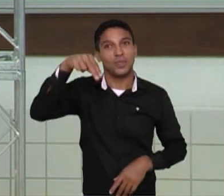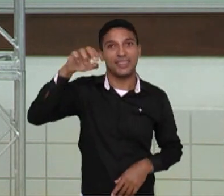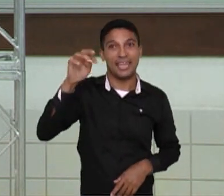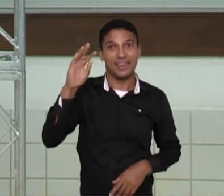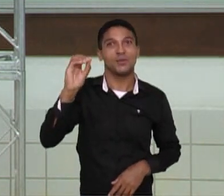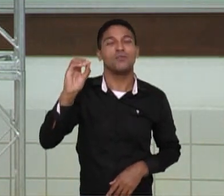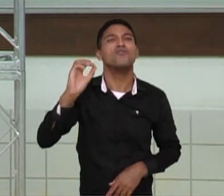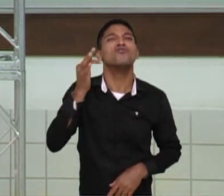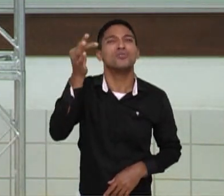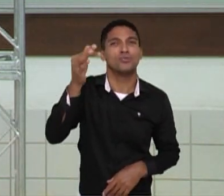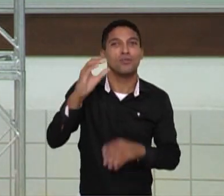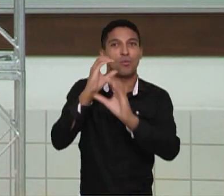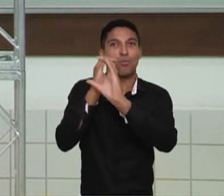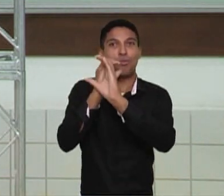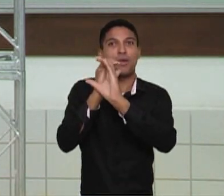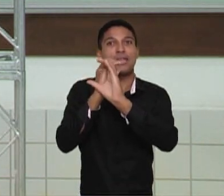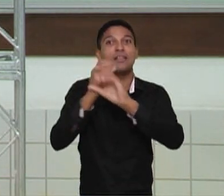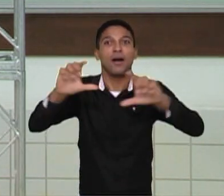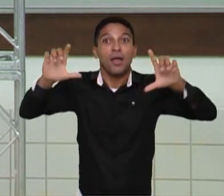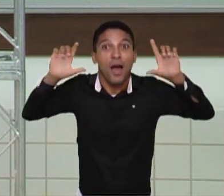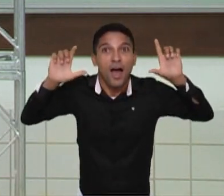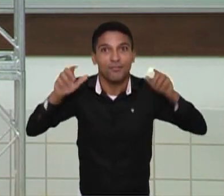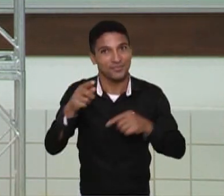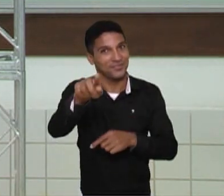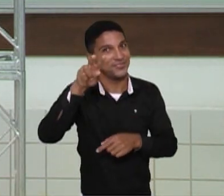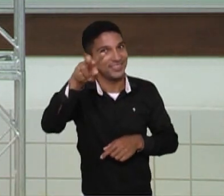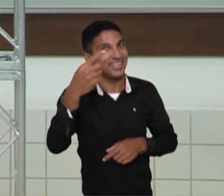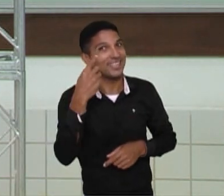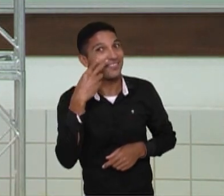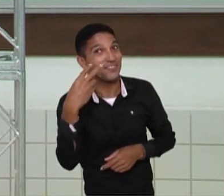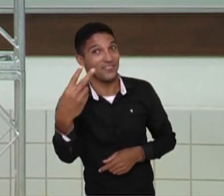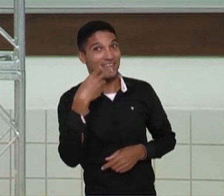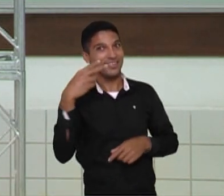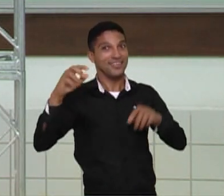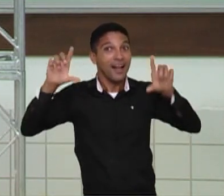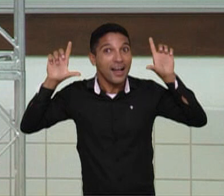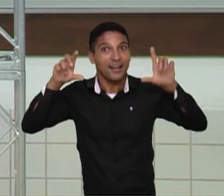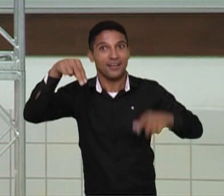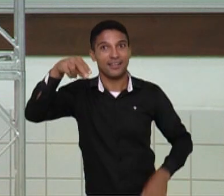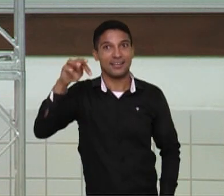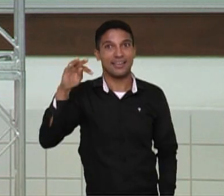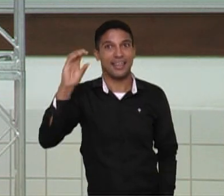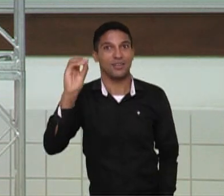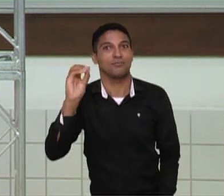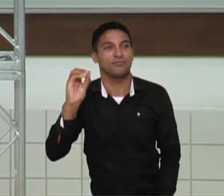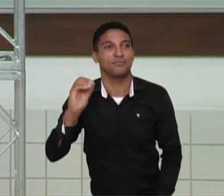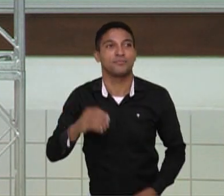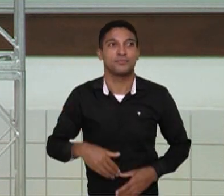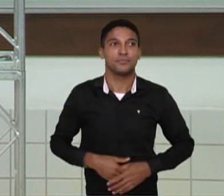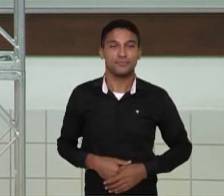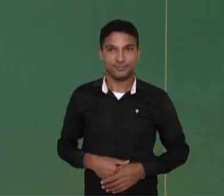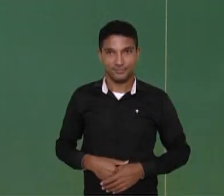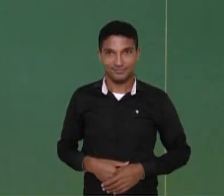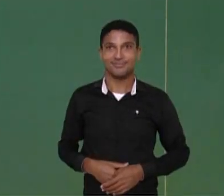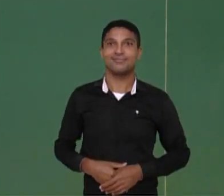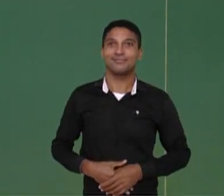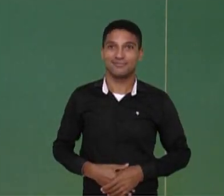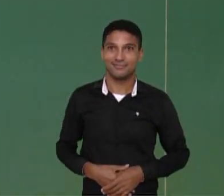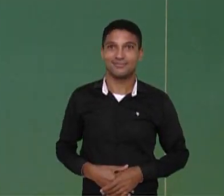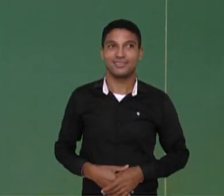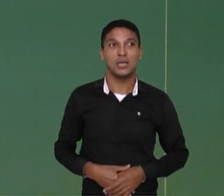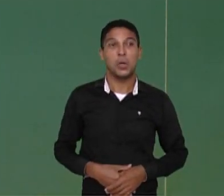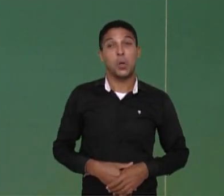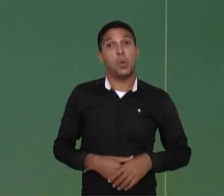vocês vão ver. O Neto manja tudo. Quando eu erro aqui, o Neto fala assim, professor, tá errado. O Neto fala assim, o